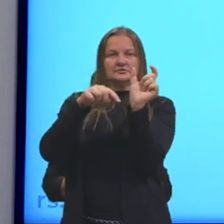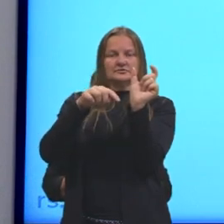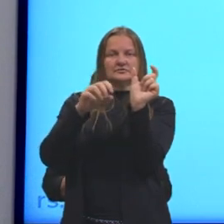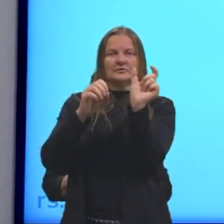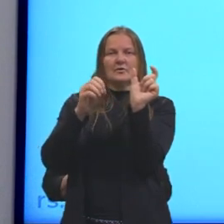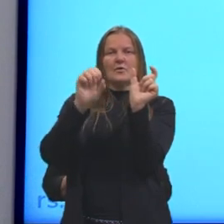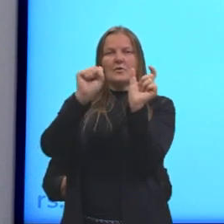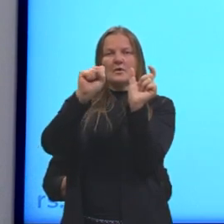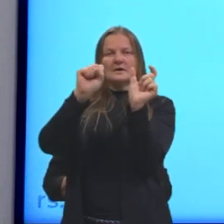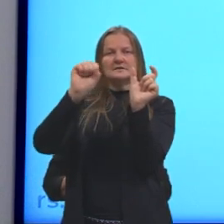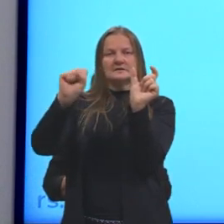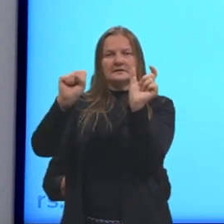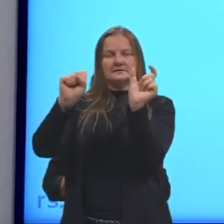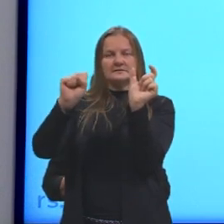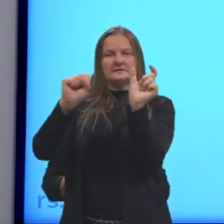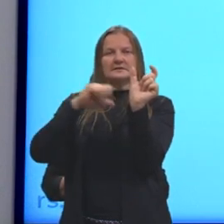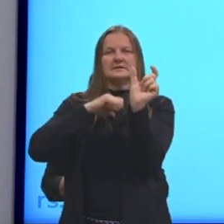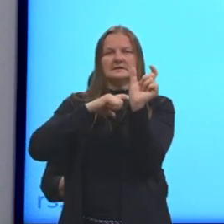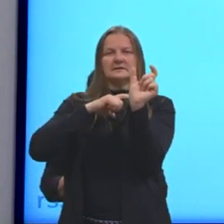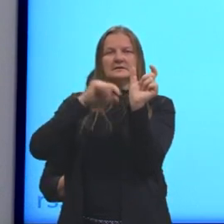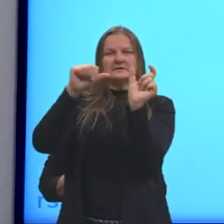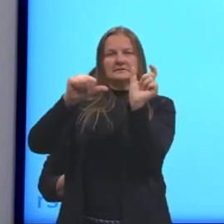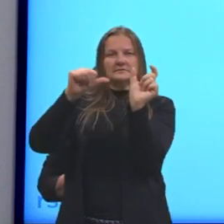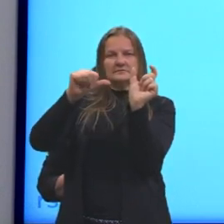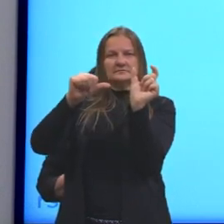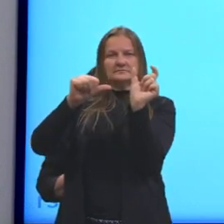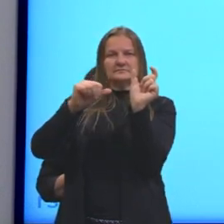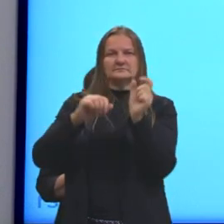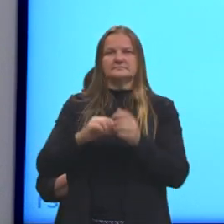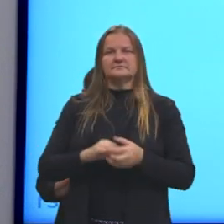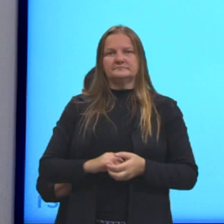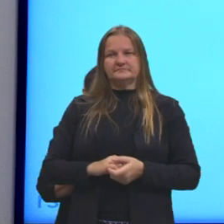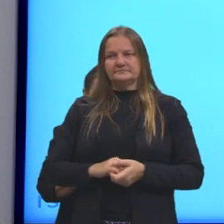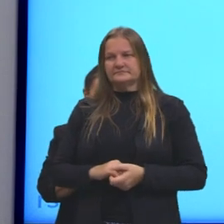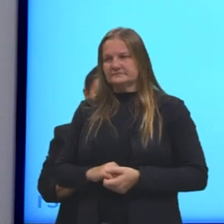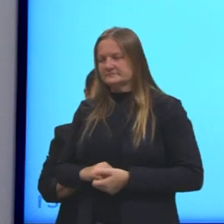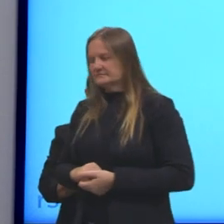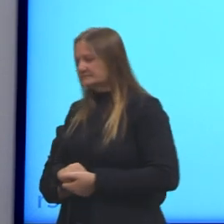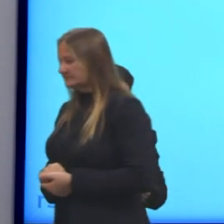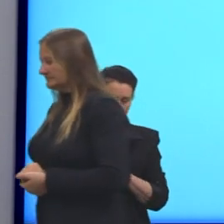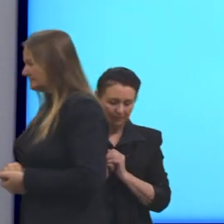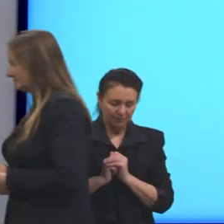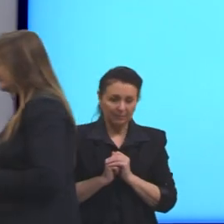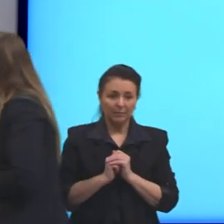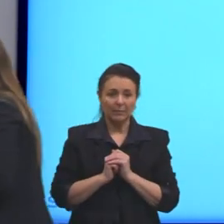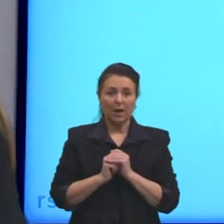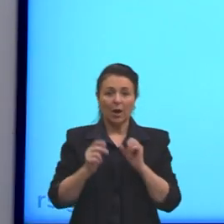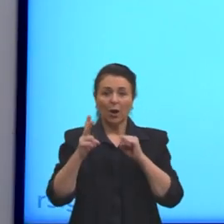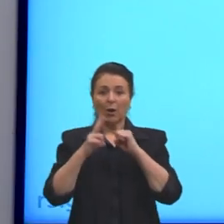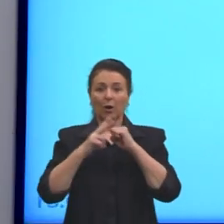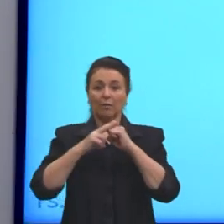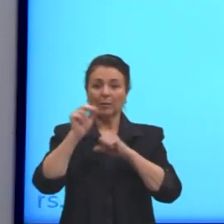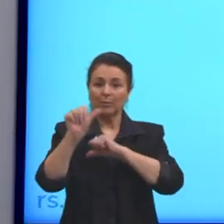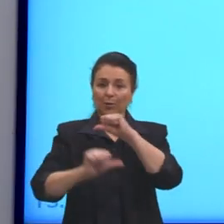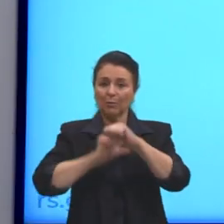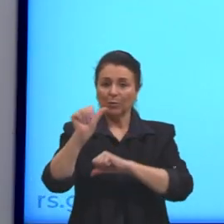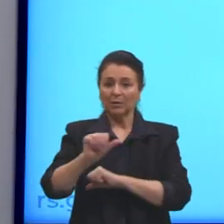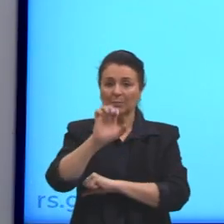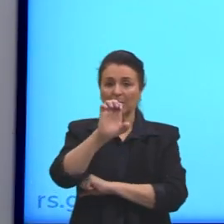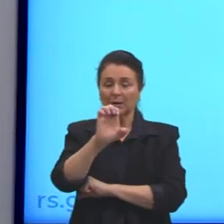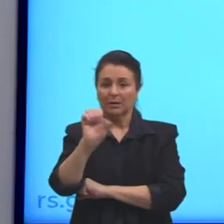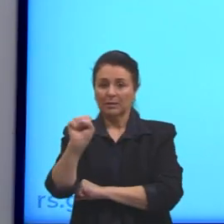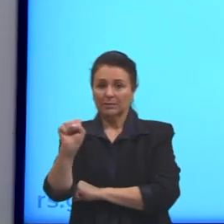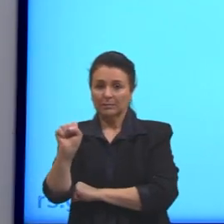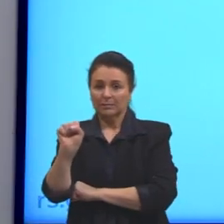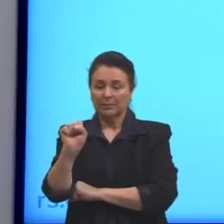em SS Esse é meu verbo vai ganhar esse por exemplo